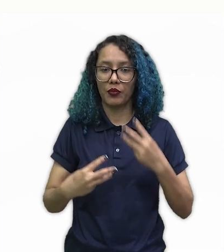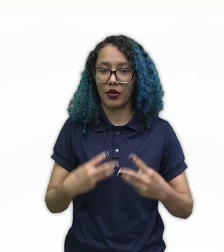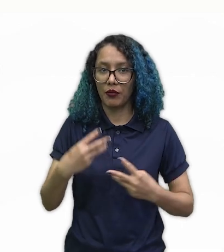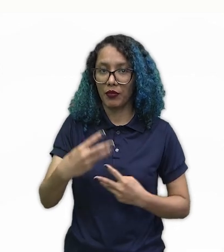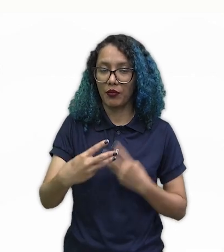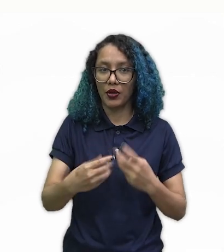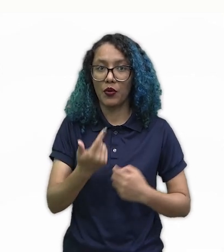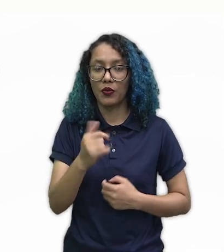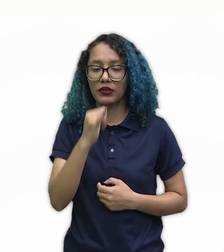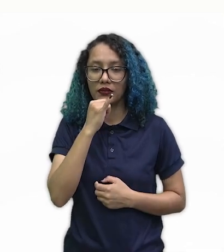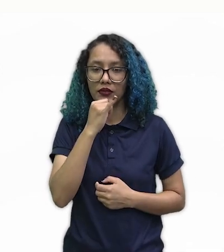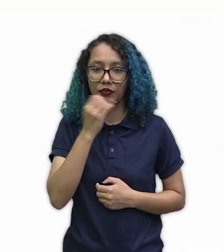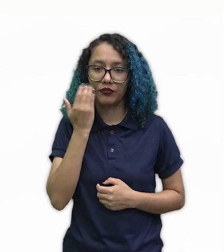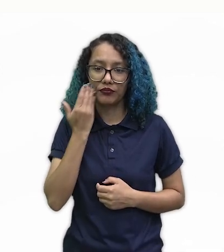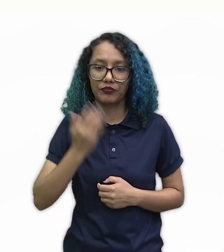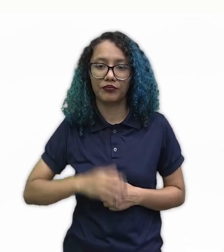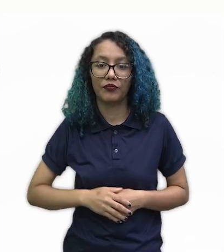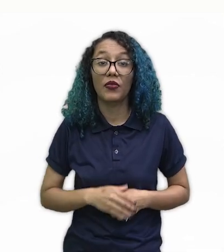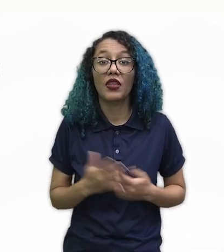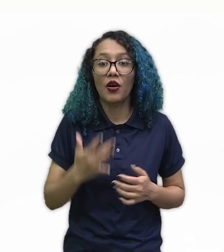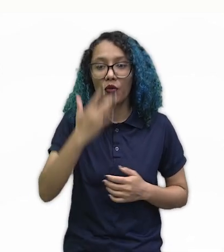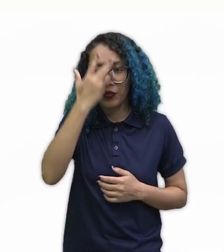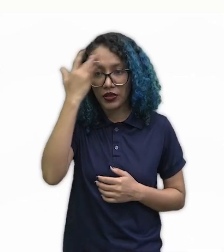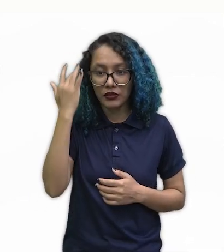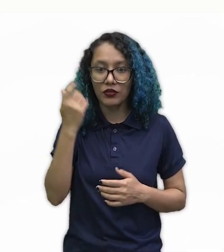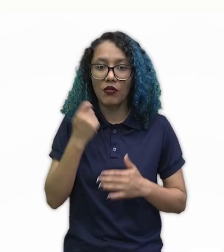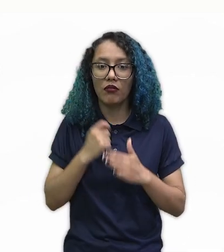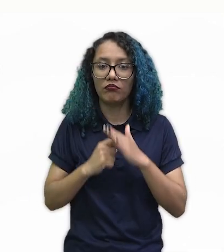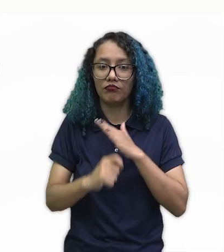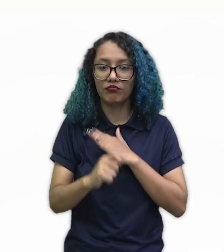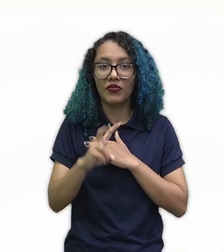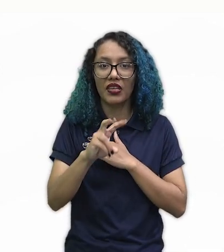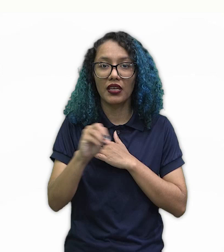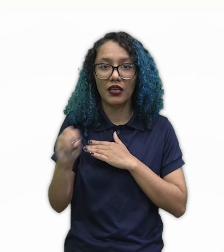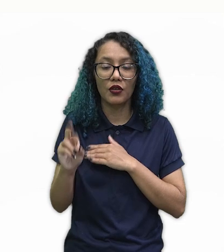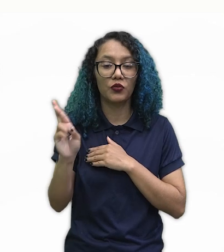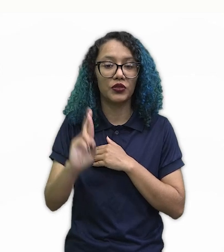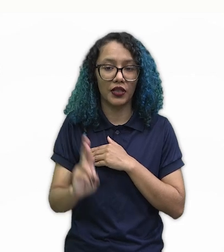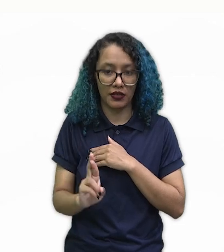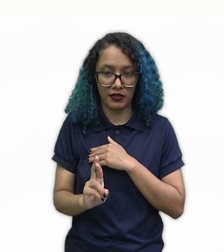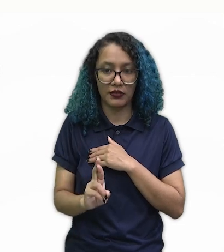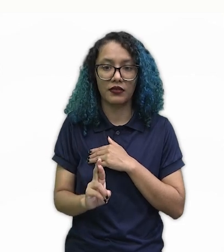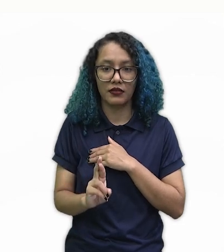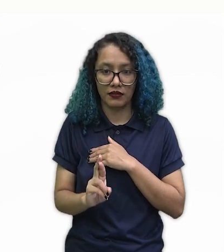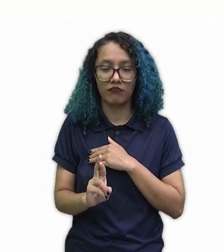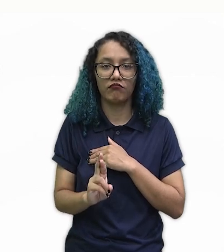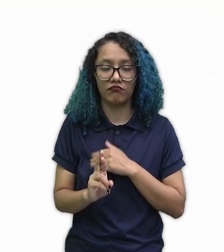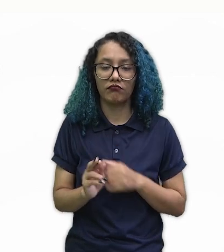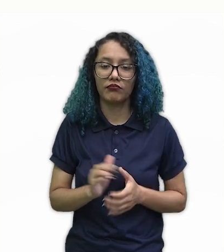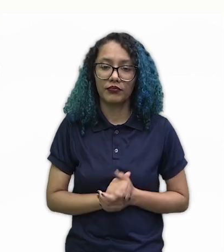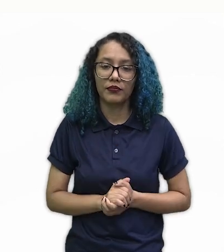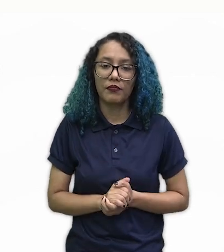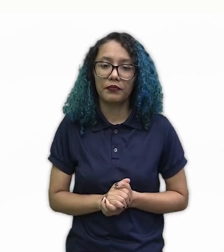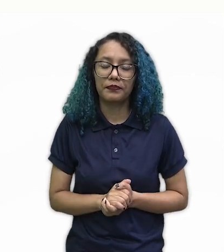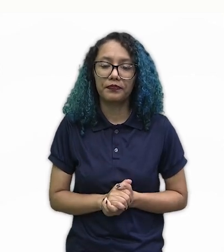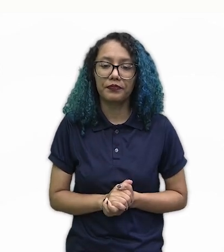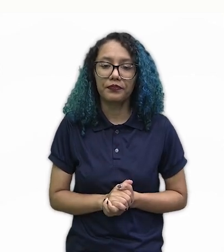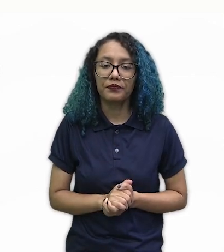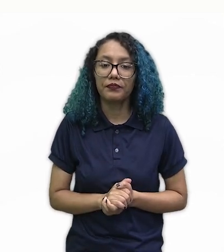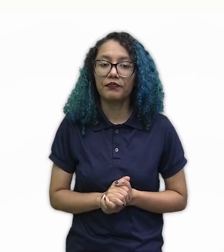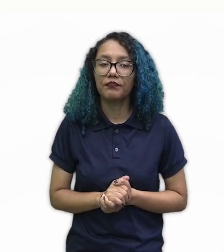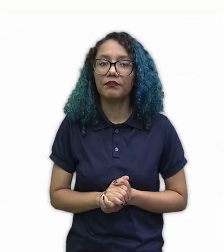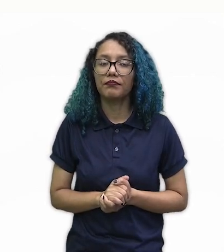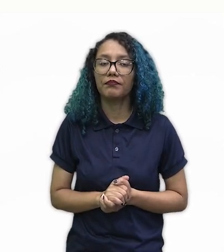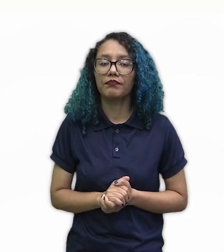um exemplo aqui, vamos lá. Uma pessoa aplicou a importância de R$500, ou seja, 500 é o nosso capital